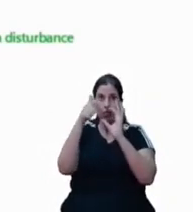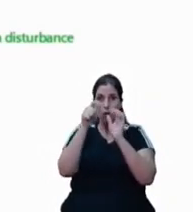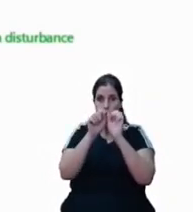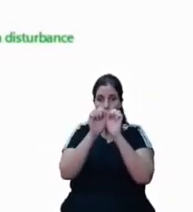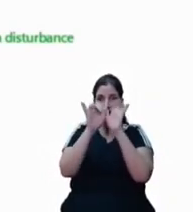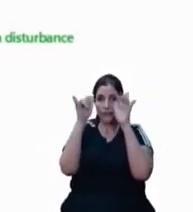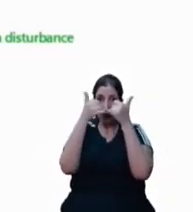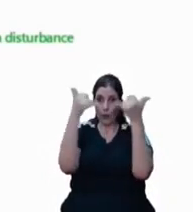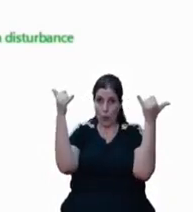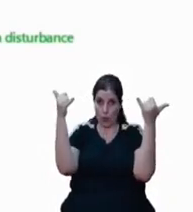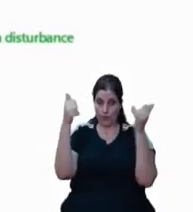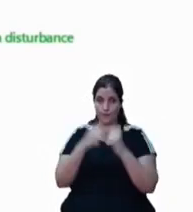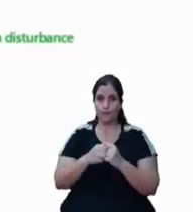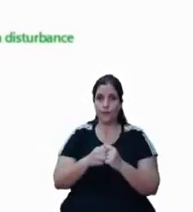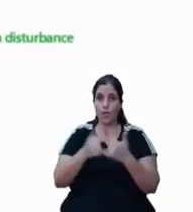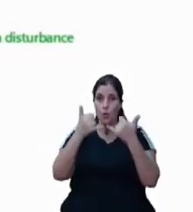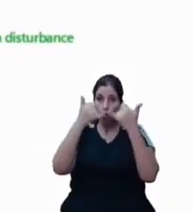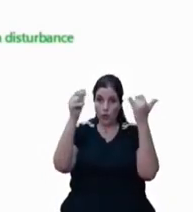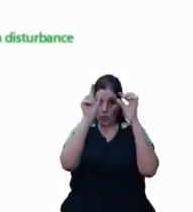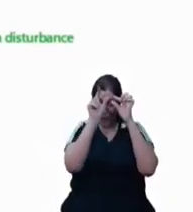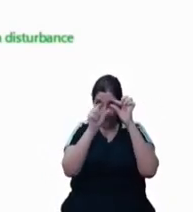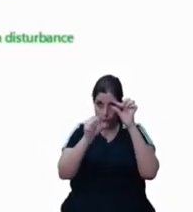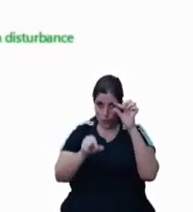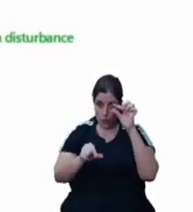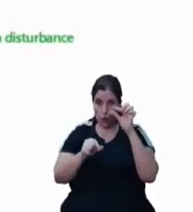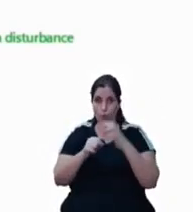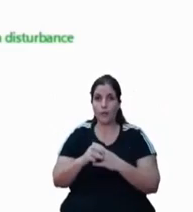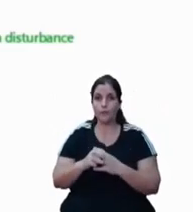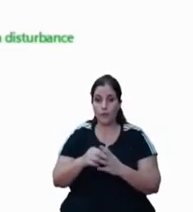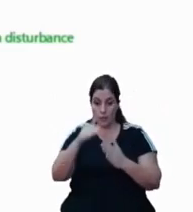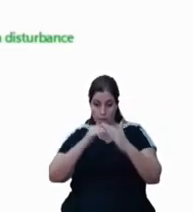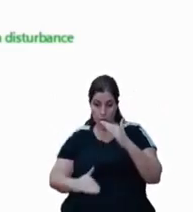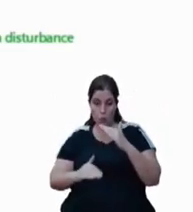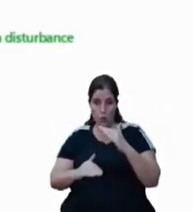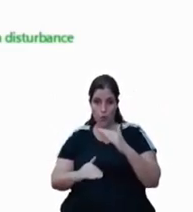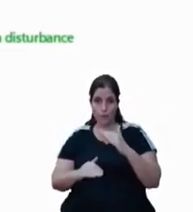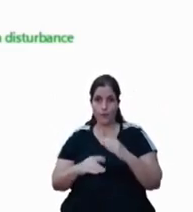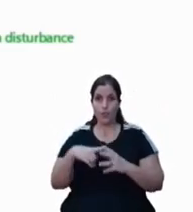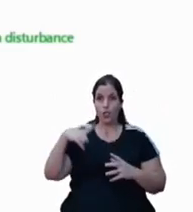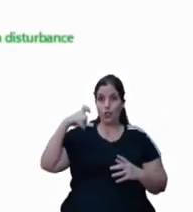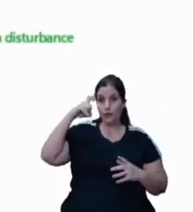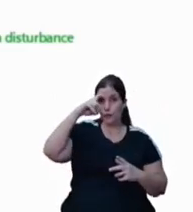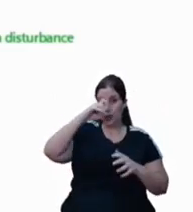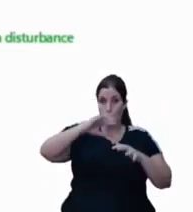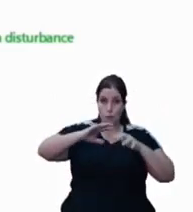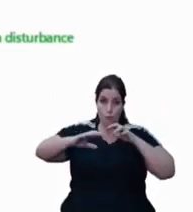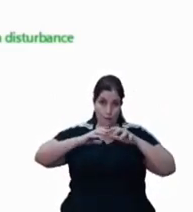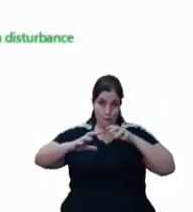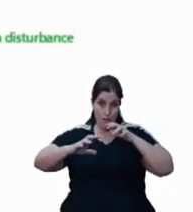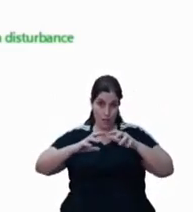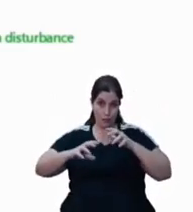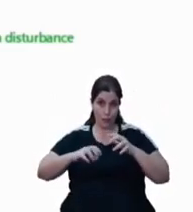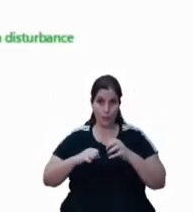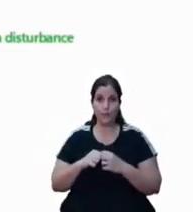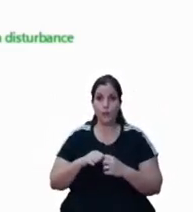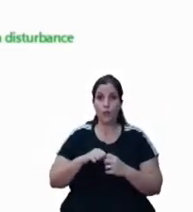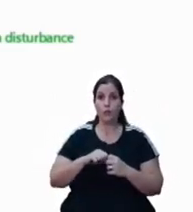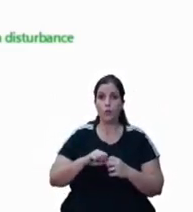neurônios, os neurônios da medula espinhal, os neurônios motores inferiores. A dificuldade de movimento em ambos HSP